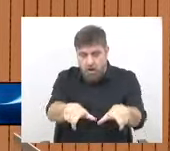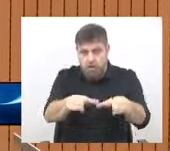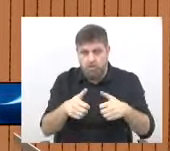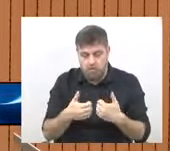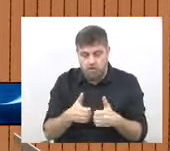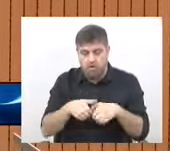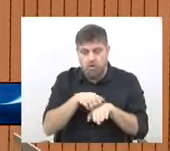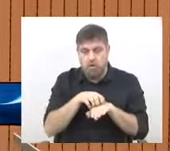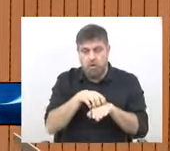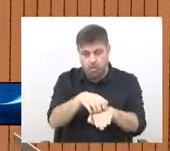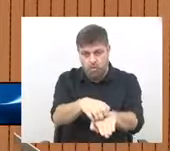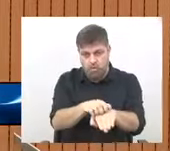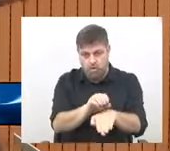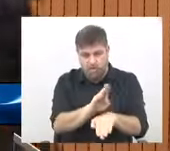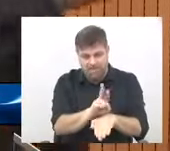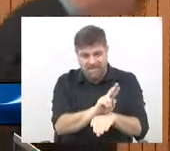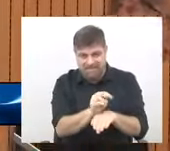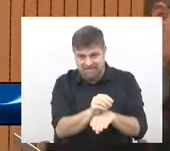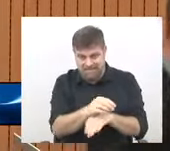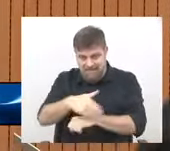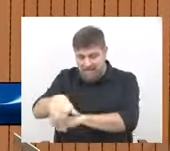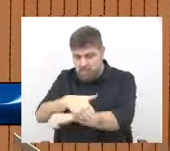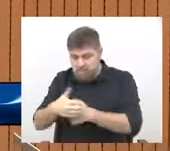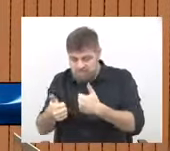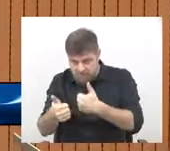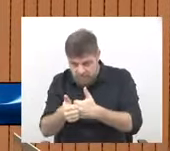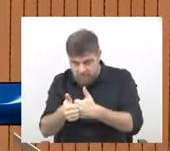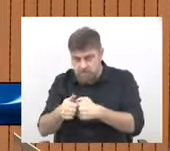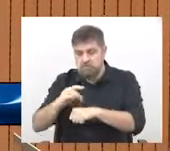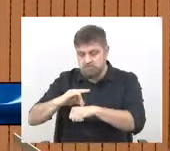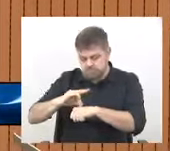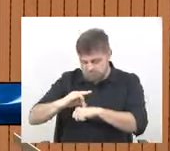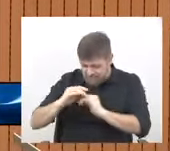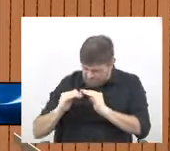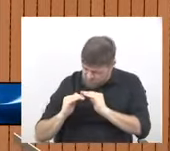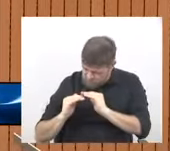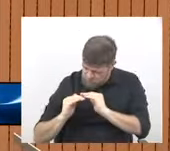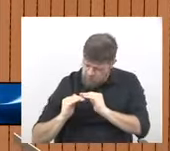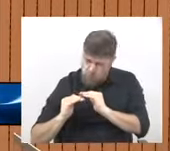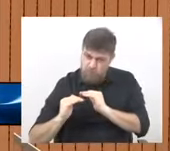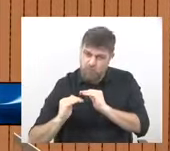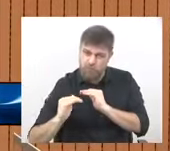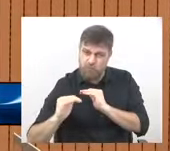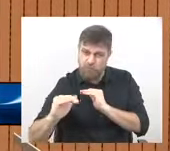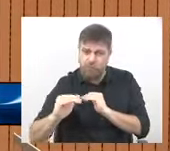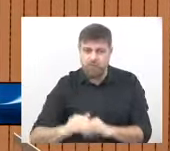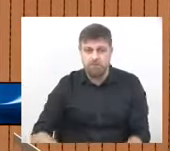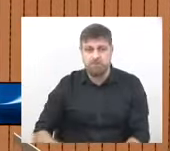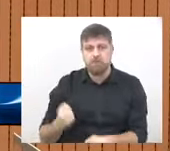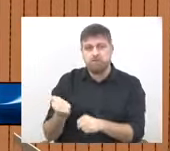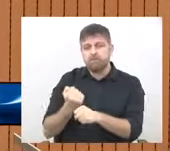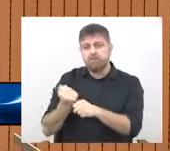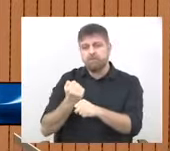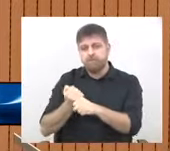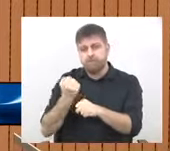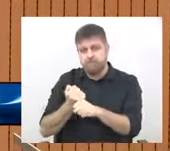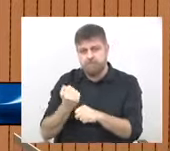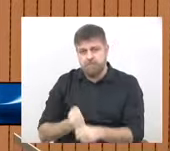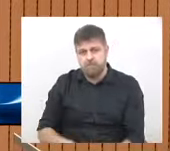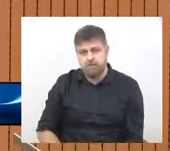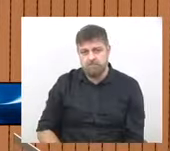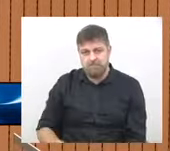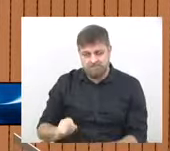ao corredor exclusivo do BRT. Só que essa obra para refazer